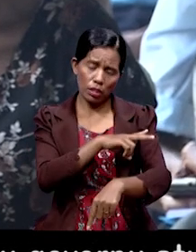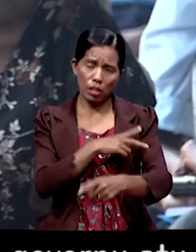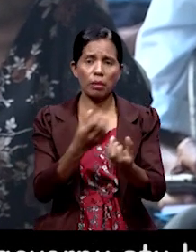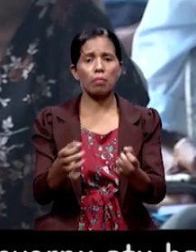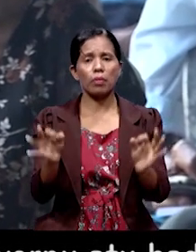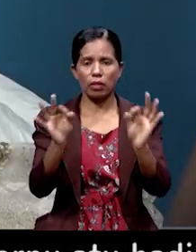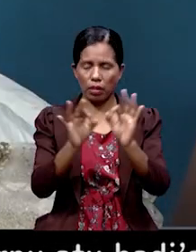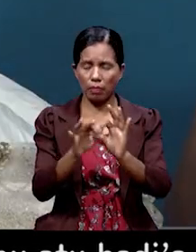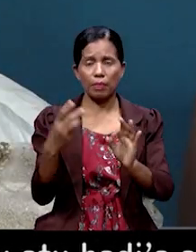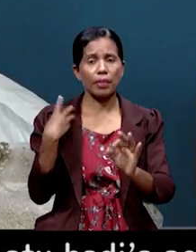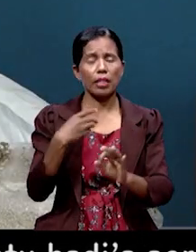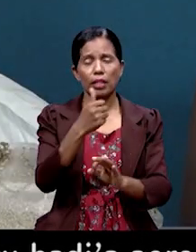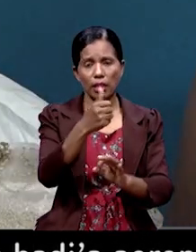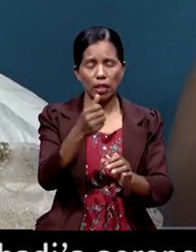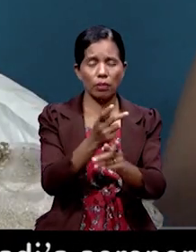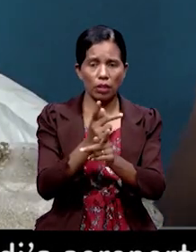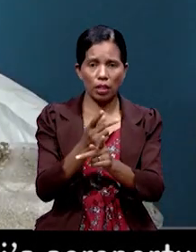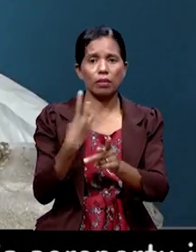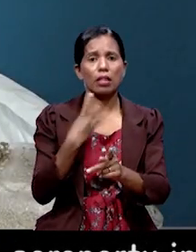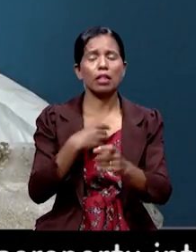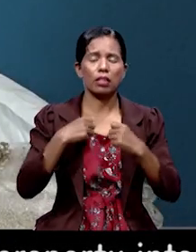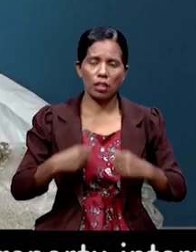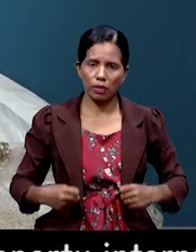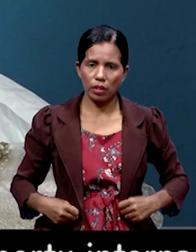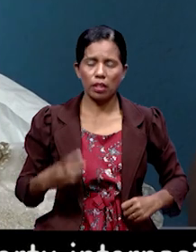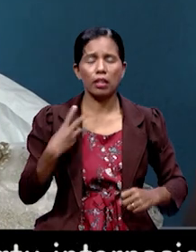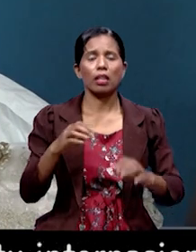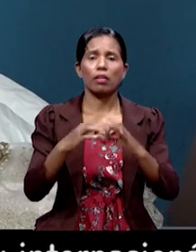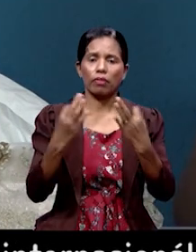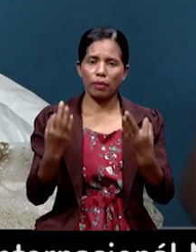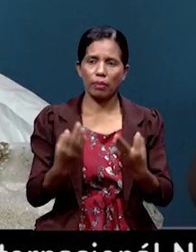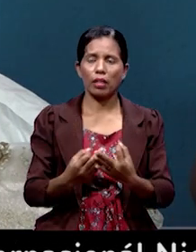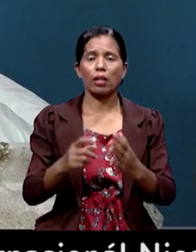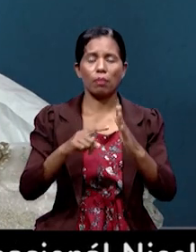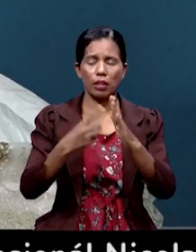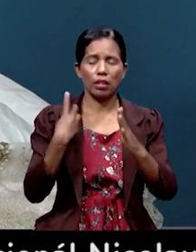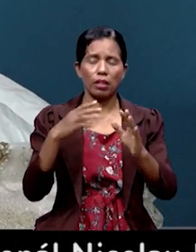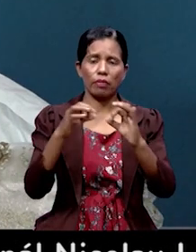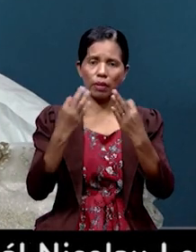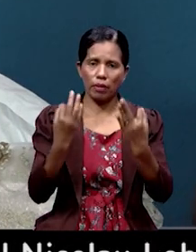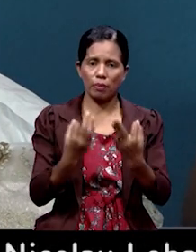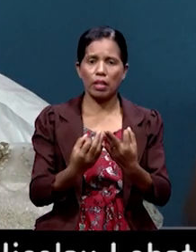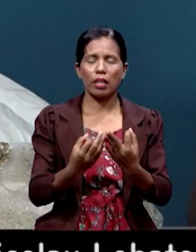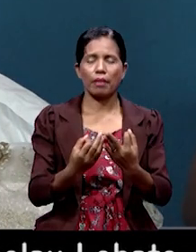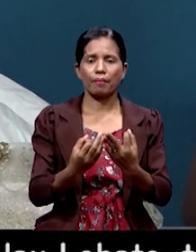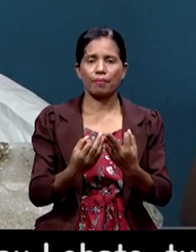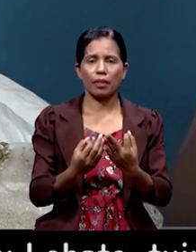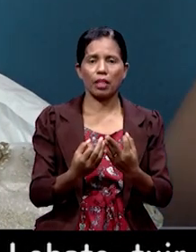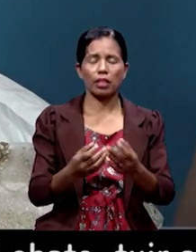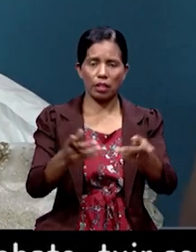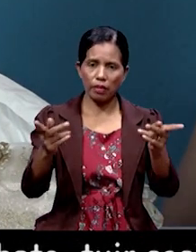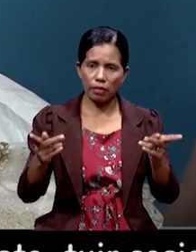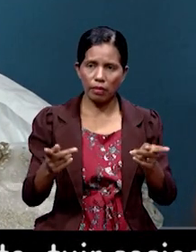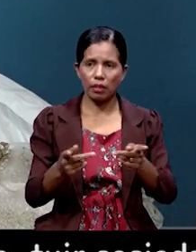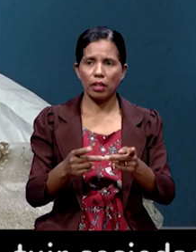que cuidar de saúde, porque tem saúde, e tem família, a rua tem família, e tem vizinho, e tem ambiente,